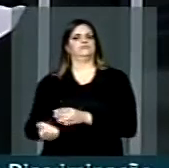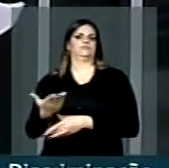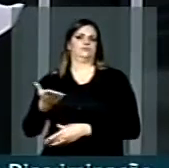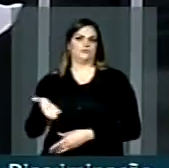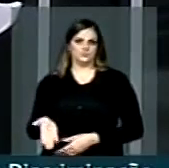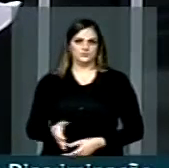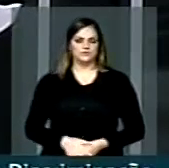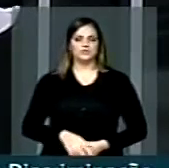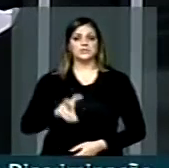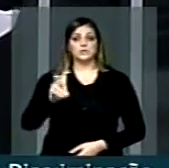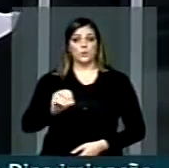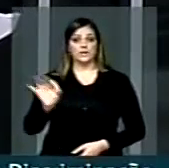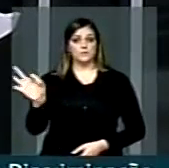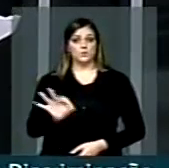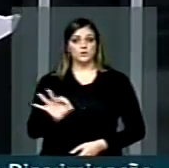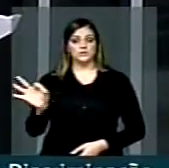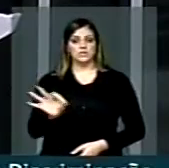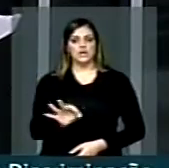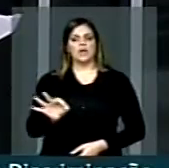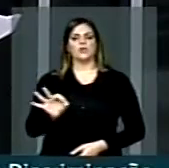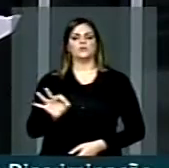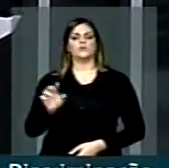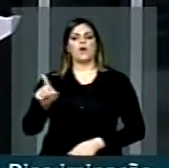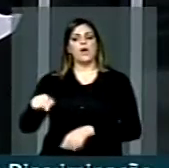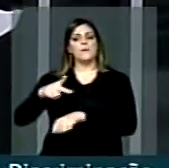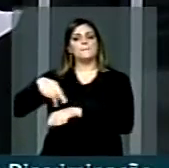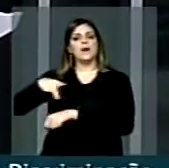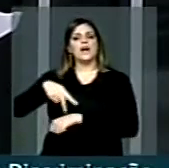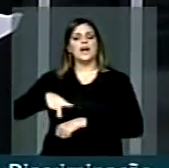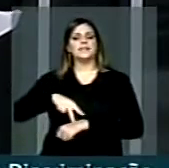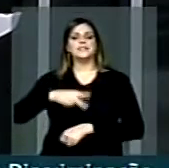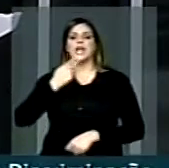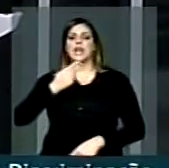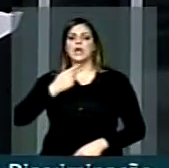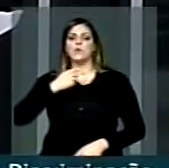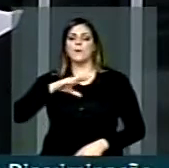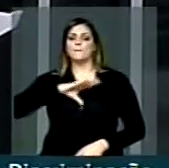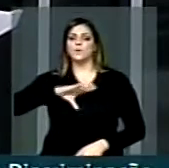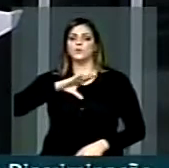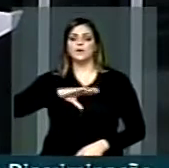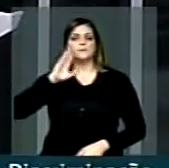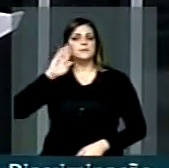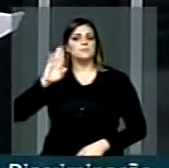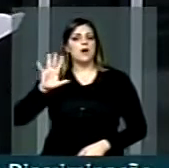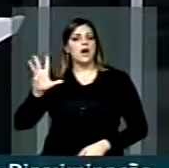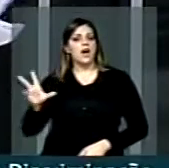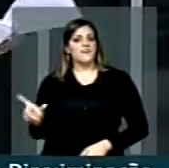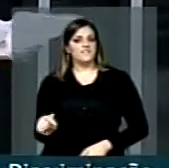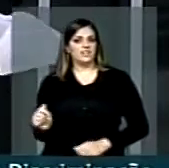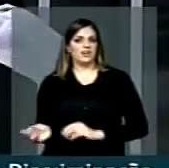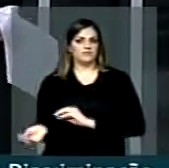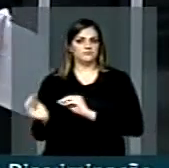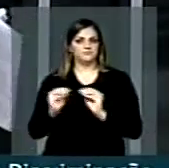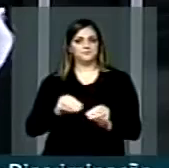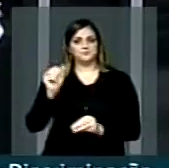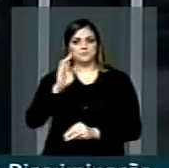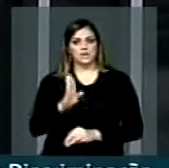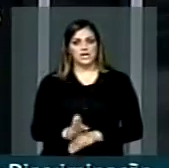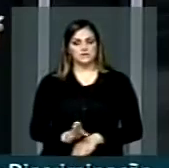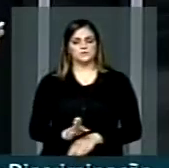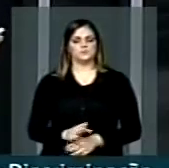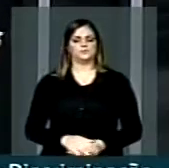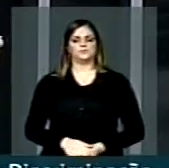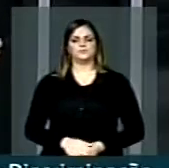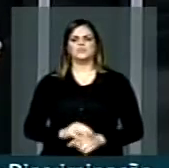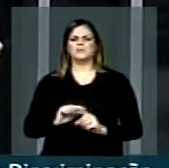Nela, 50% de seus estudantes são de países de língua portuguesa, principalmente da África, berços dos escravos do Brasil, que, ao contrário